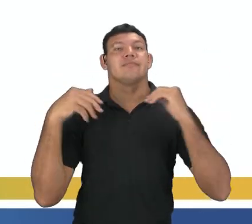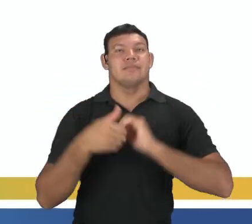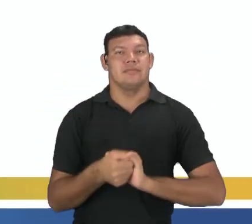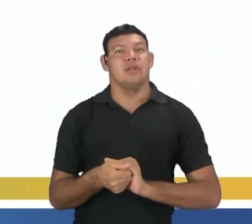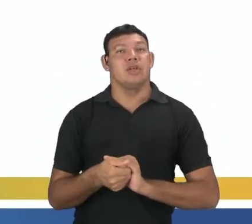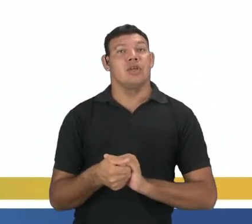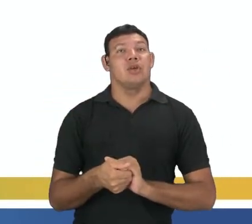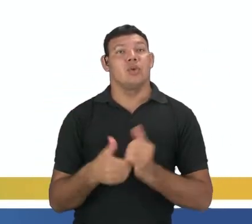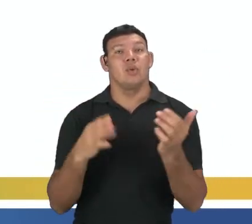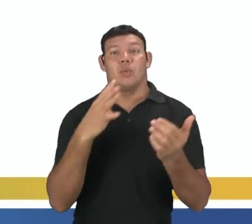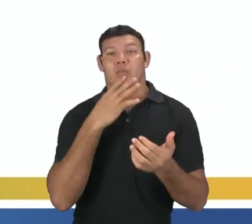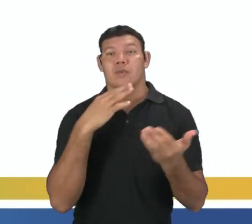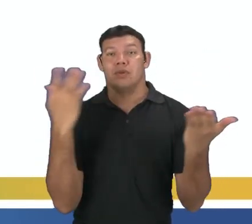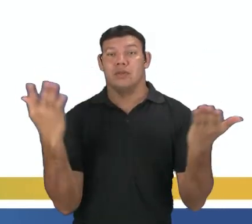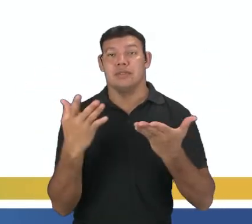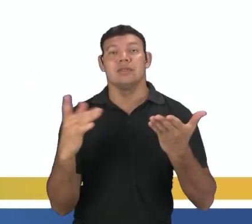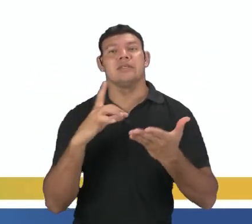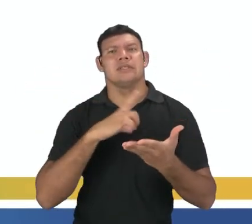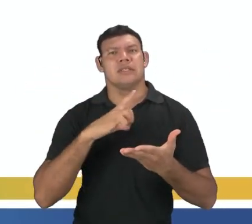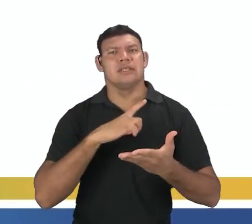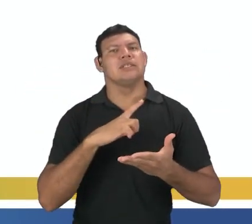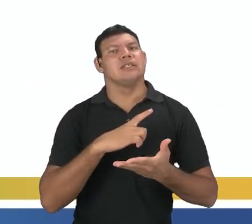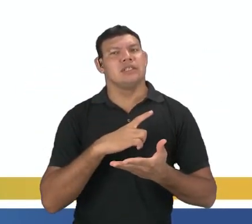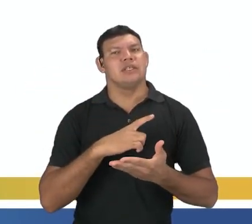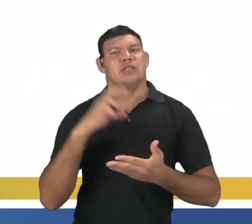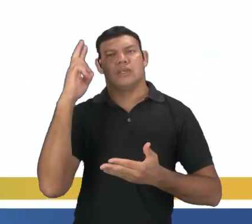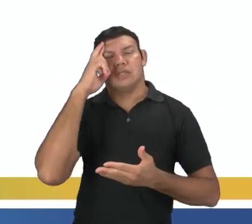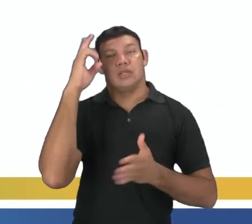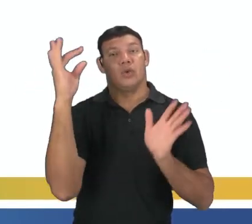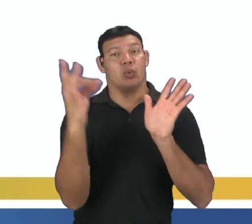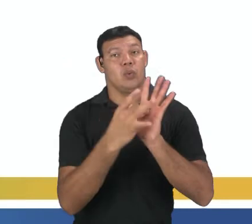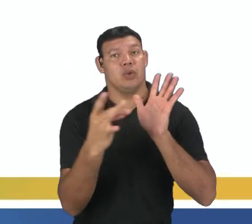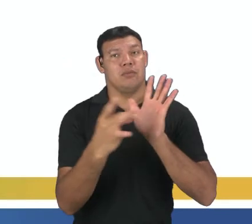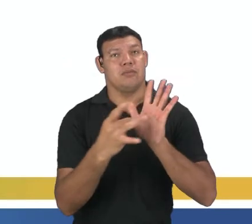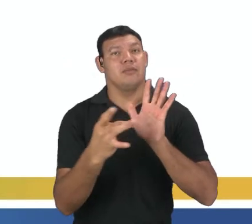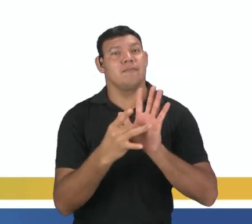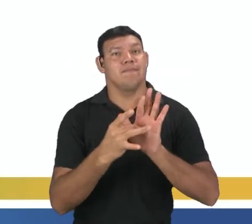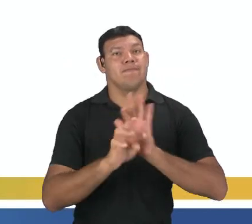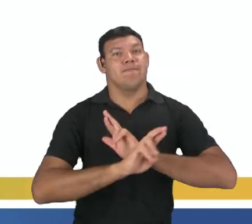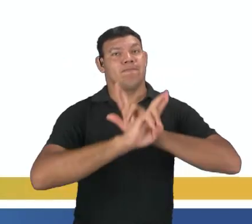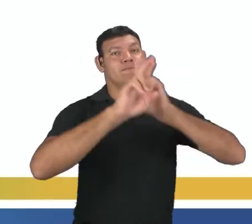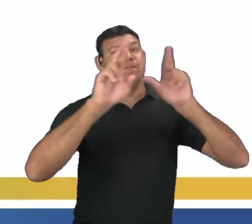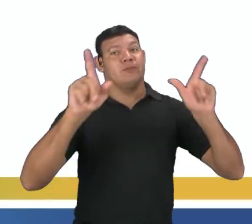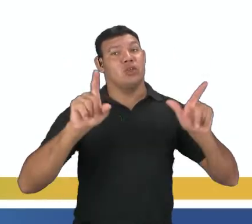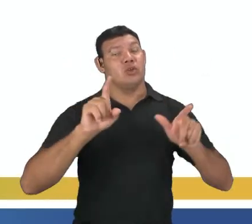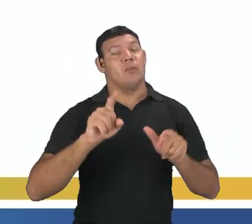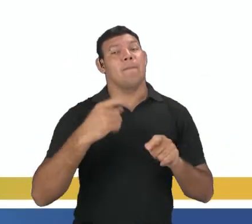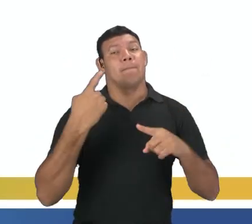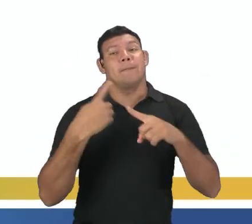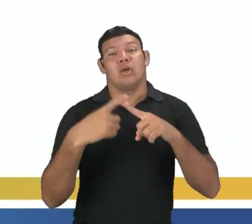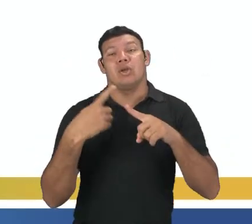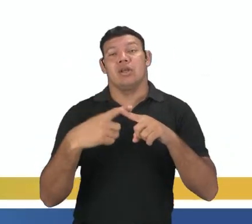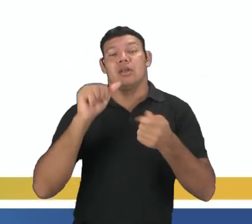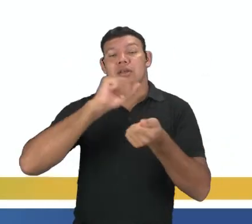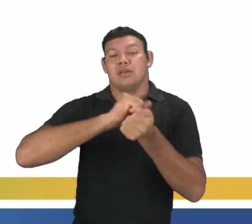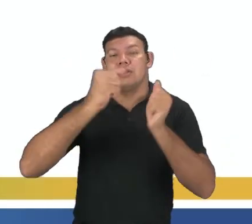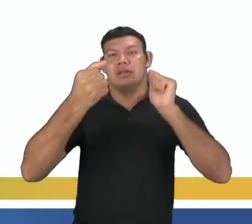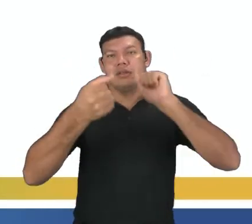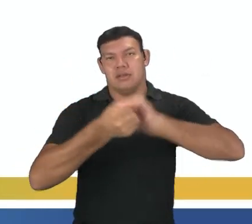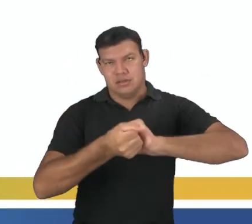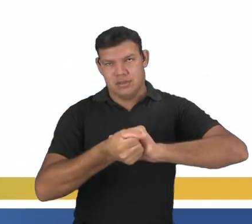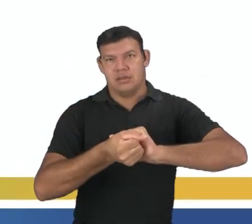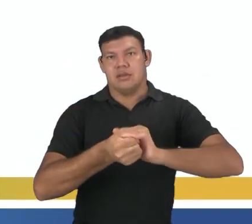história original bastante diferente, que sofreu adaptações por conta da moral e